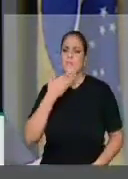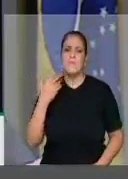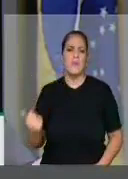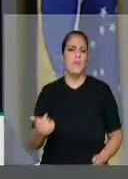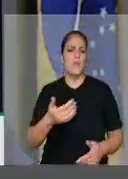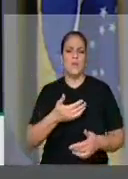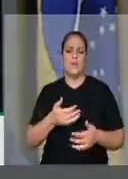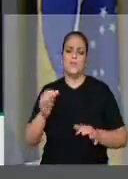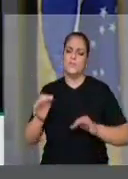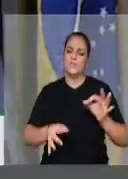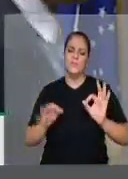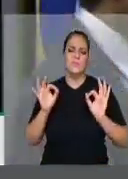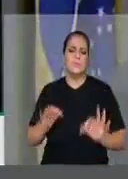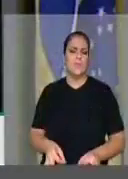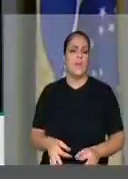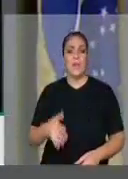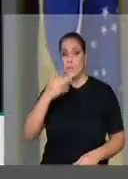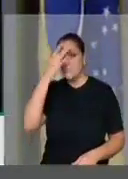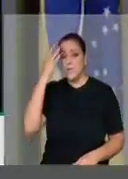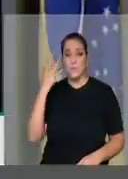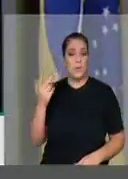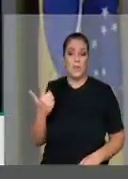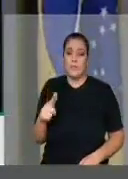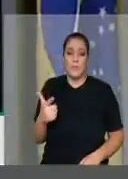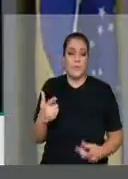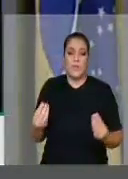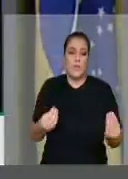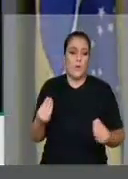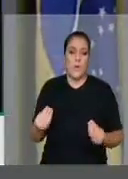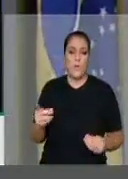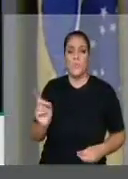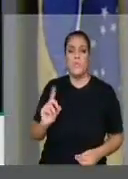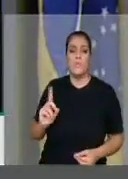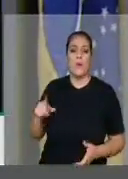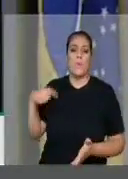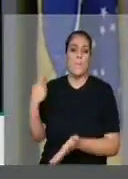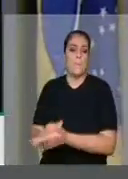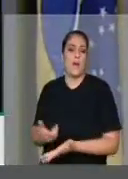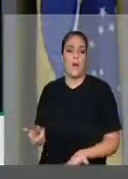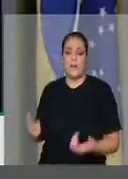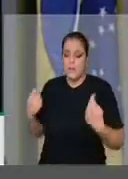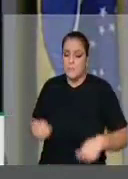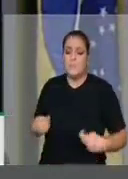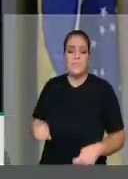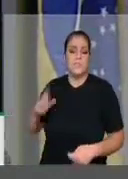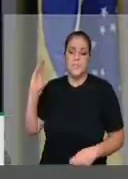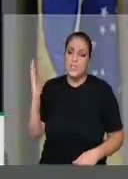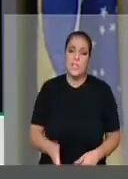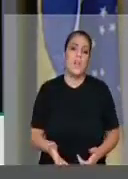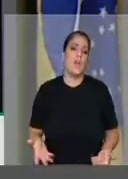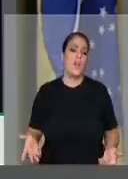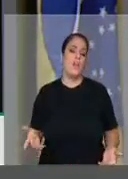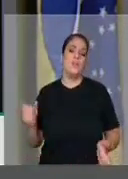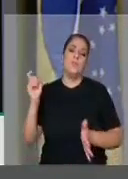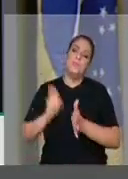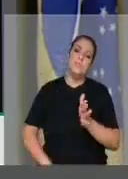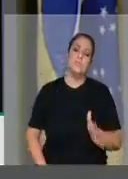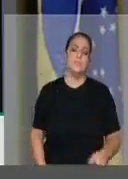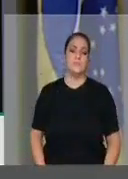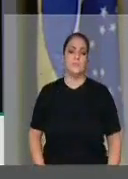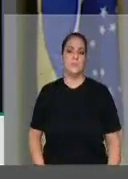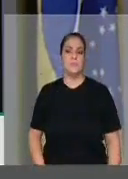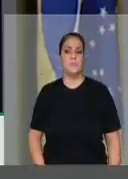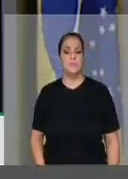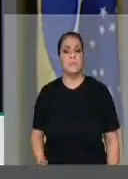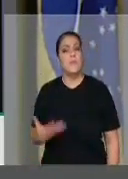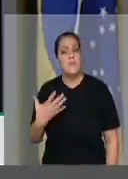sistema mais justo. Vai combater a sonegação. Esse sistema vai ser experimentado, vamos pegar o